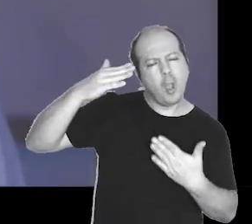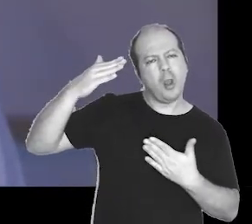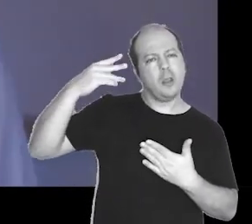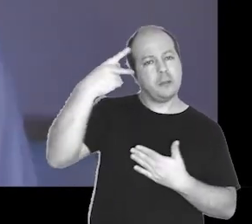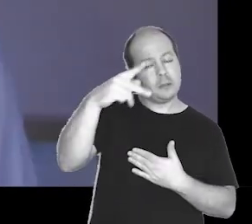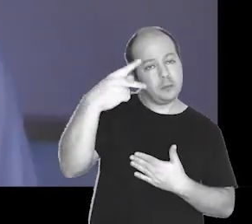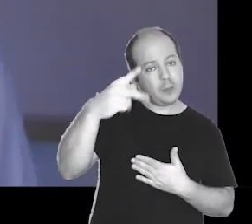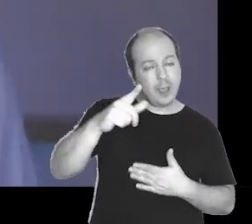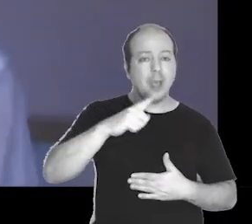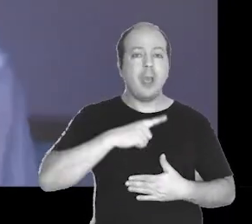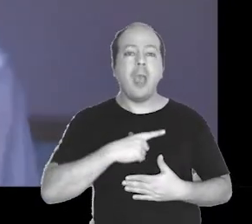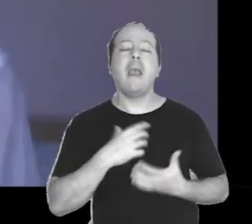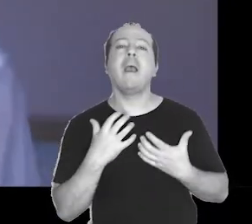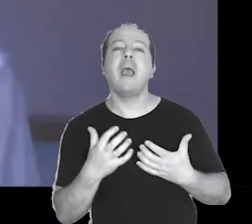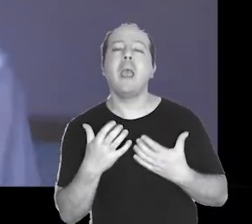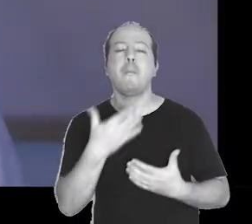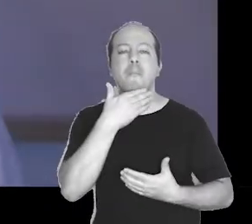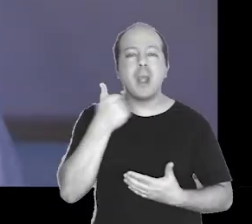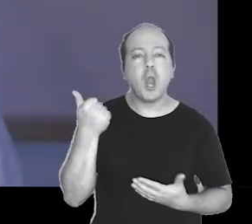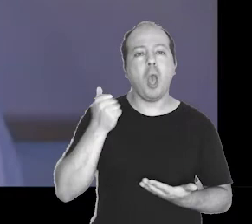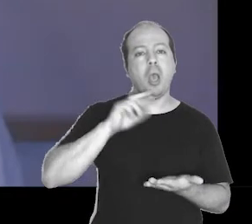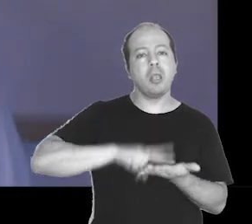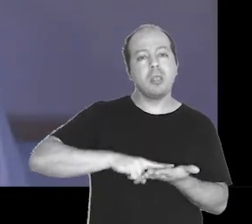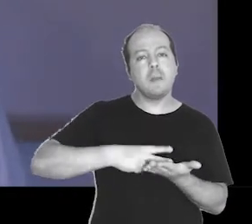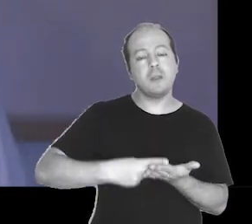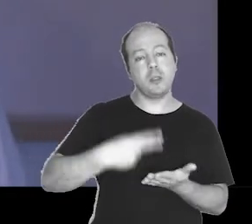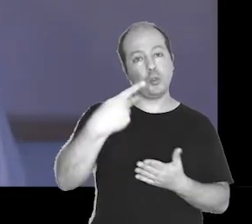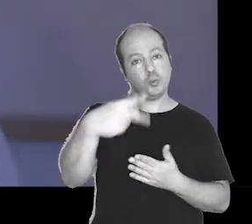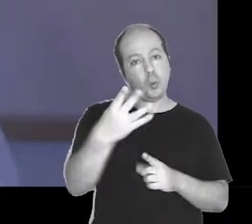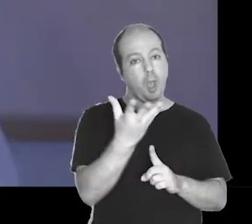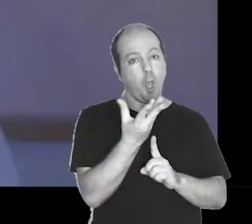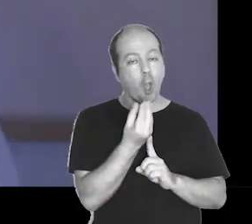Com isso, queremos uma melhor interpretação de sua obra.